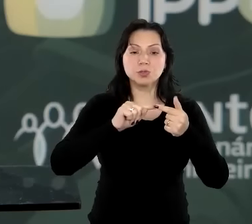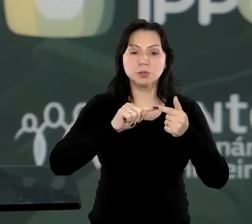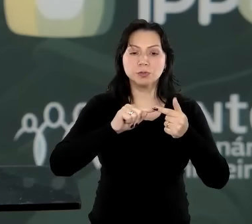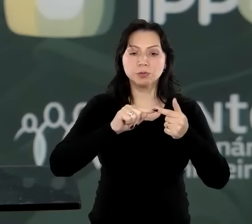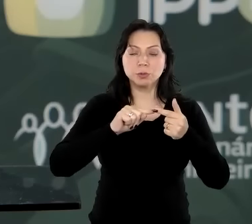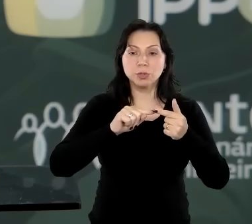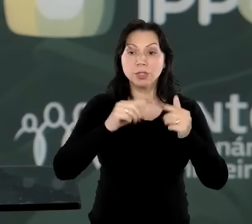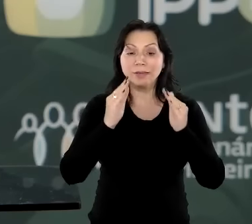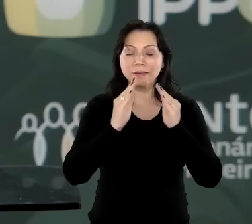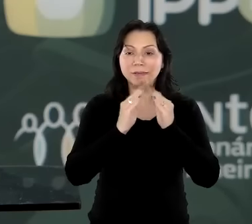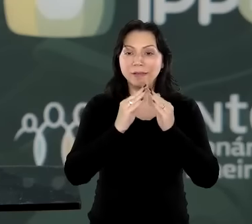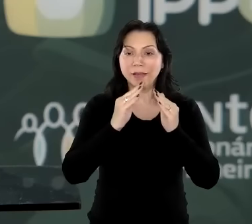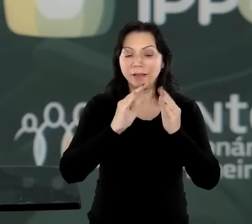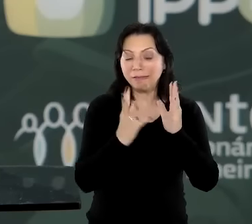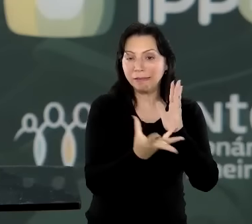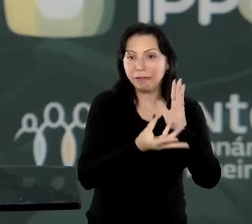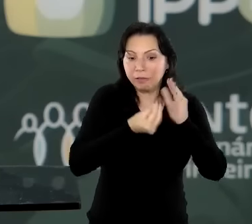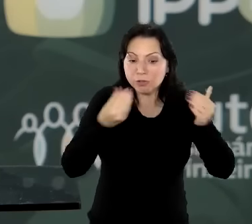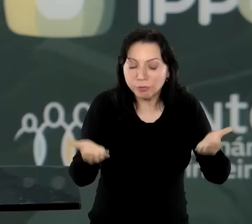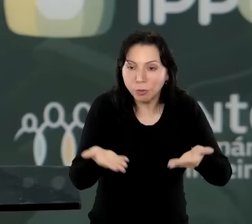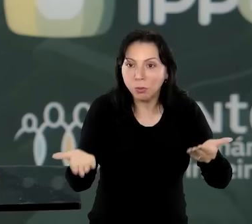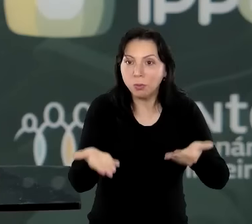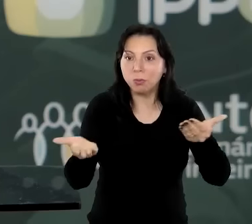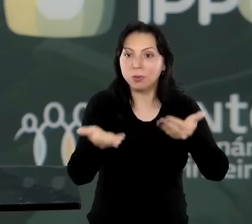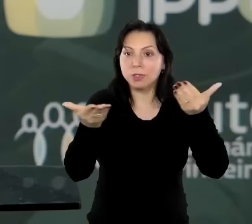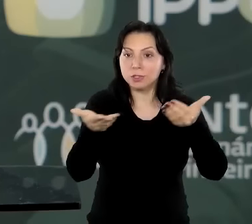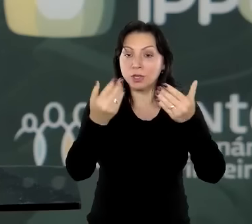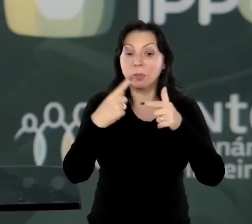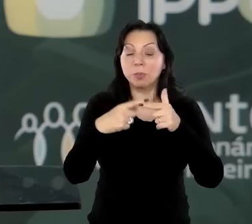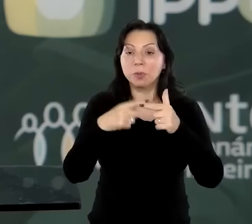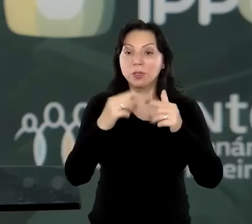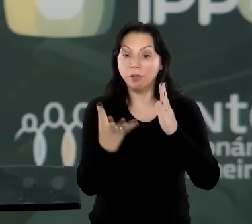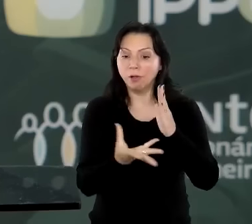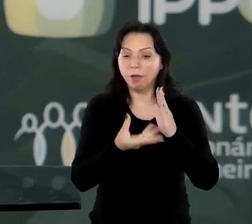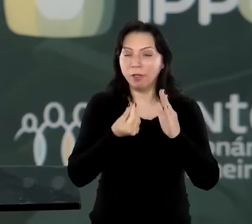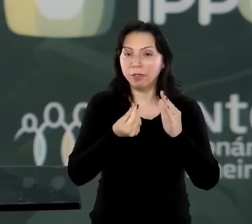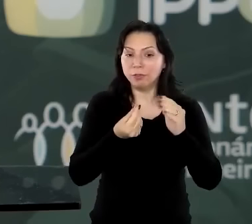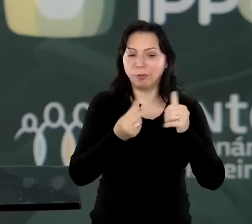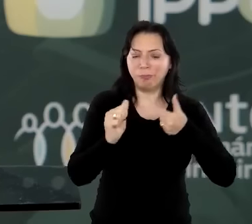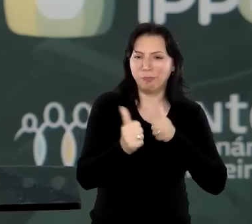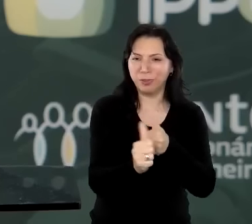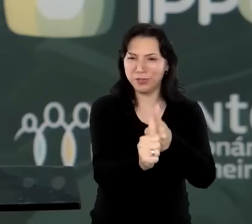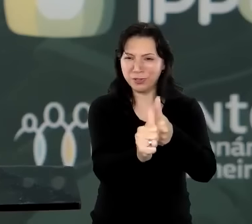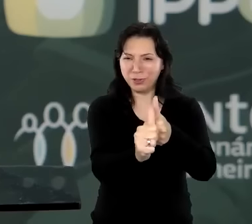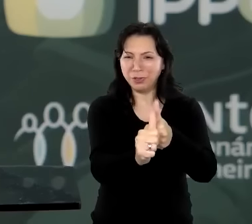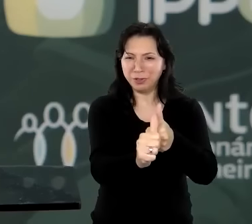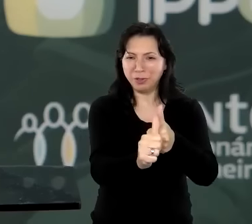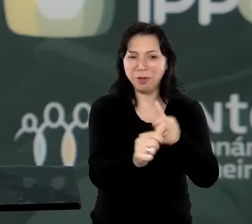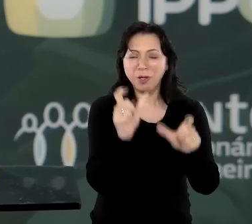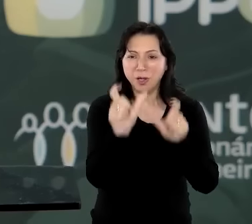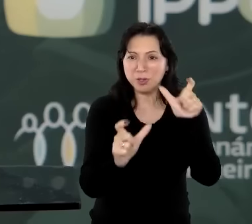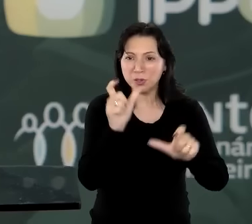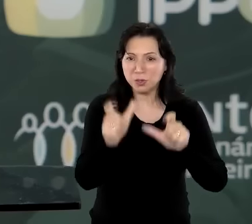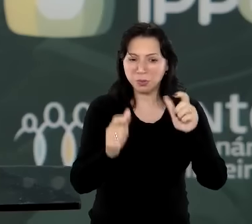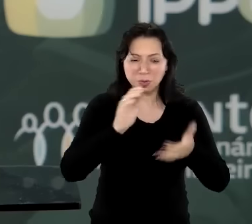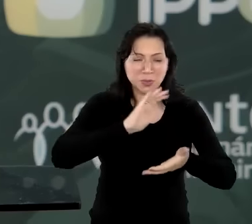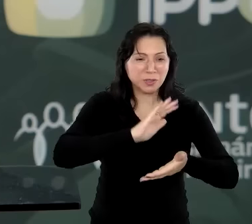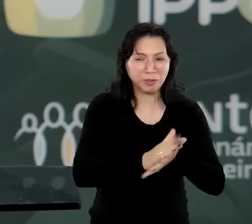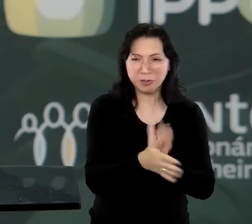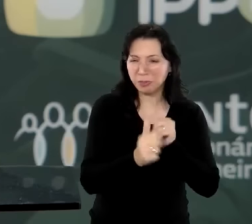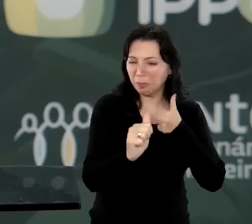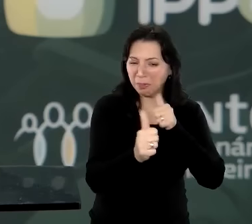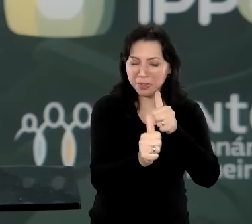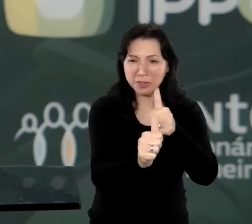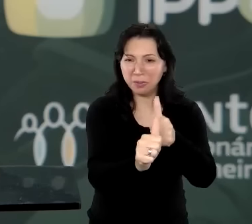que estava sendo perseguida. Capítulo 10 diz que os crentes estavam sendo expoliados, seus bens estavam